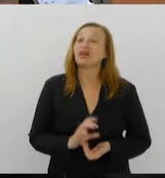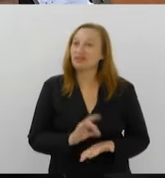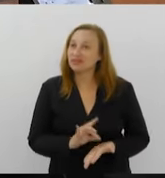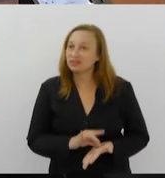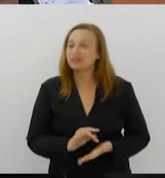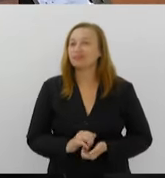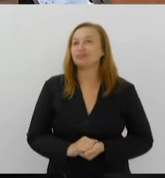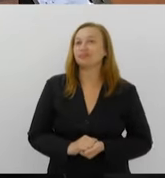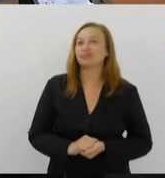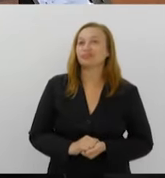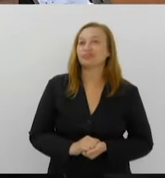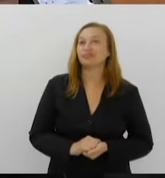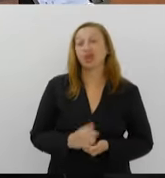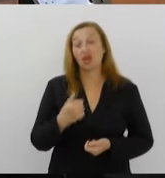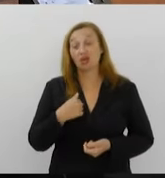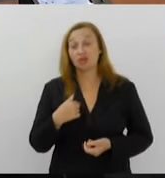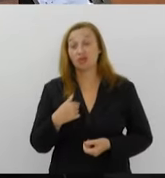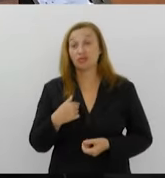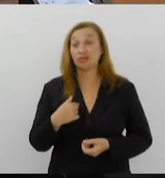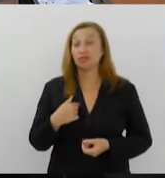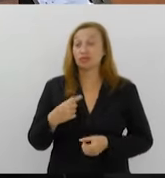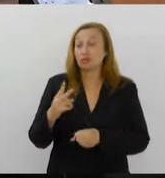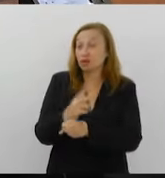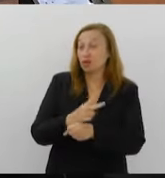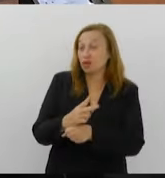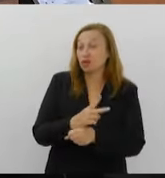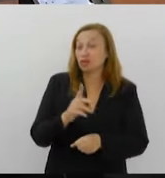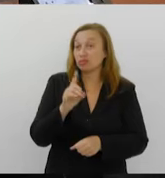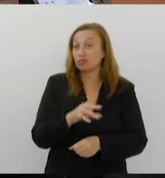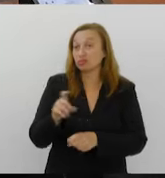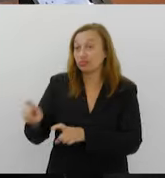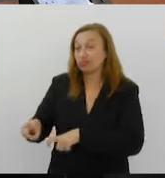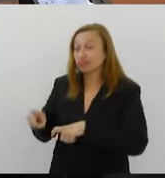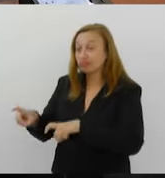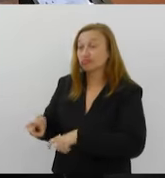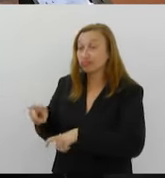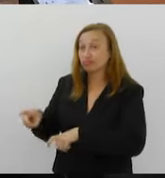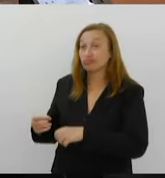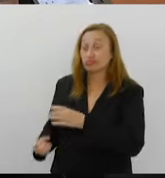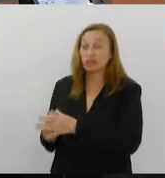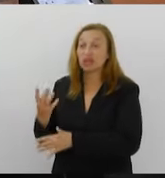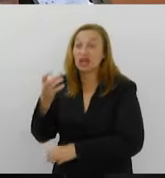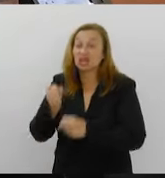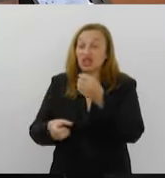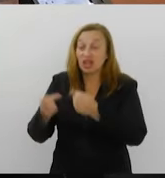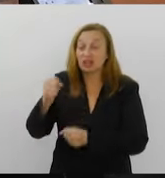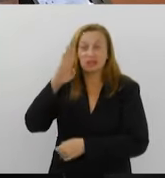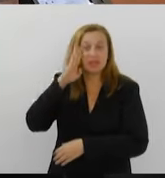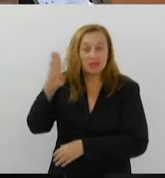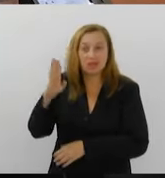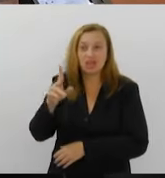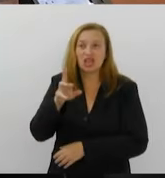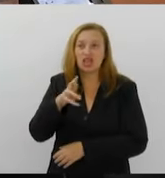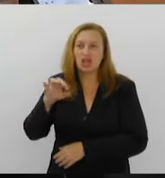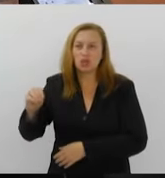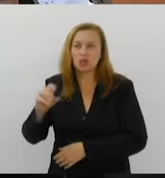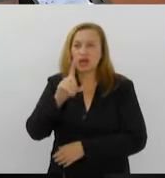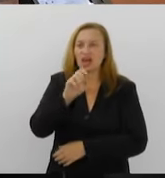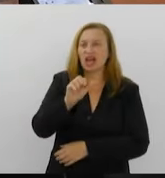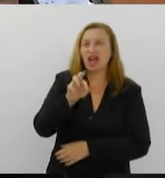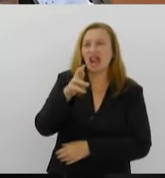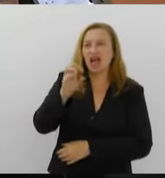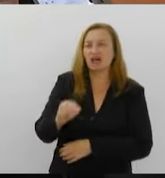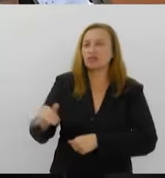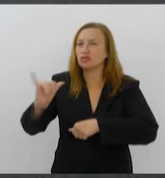realmente. Eu fui procurado esses últimos meses por produtores rurais de leite, principalmente de Rio Claro,